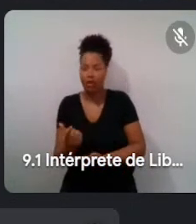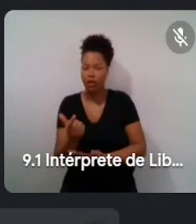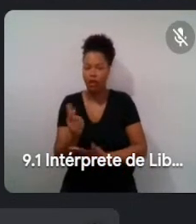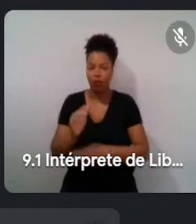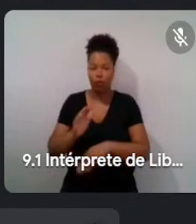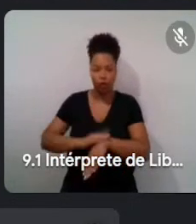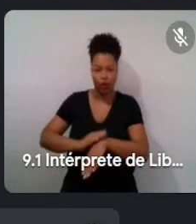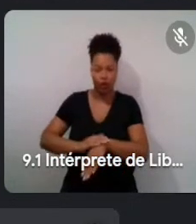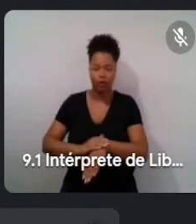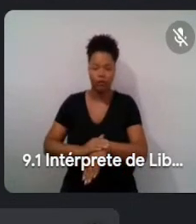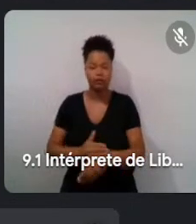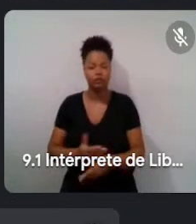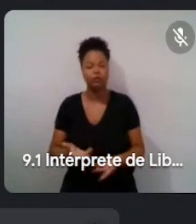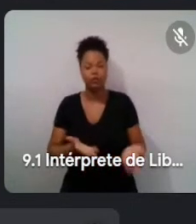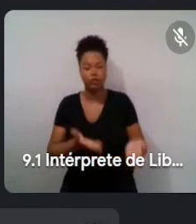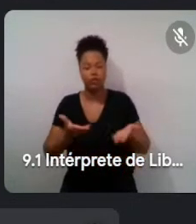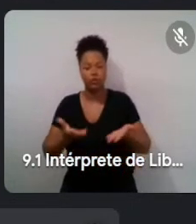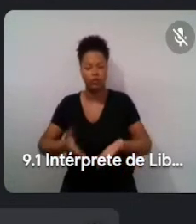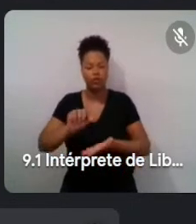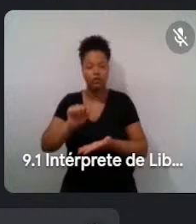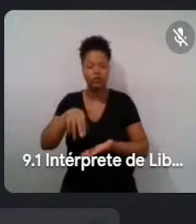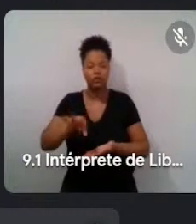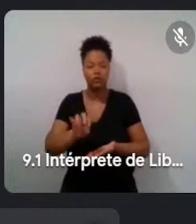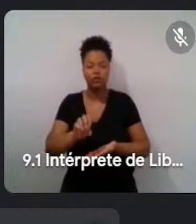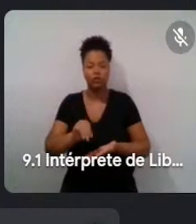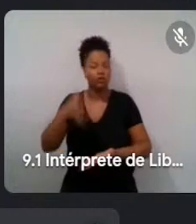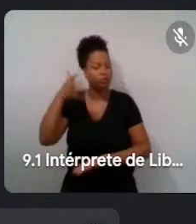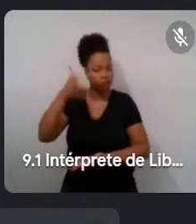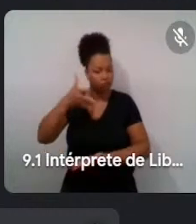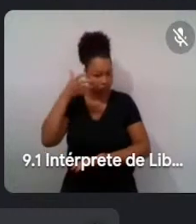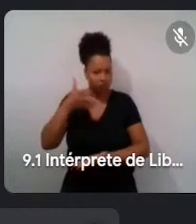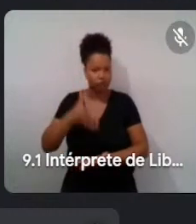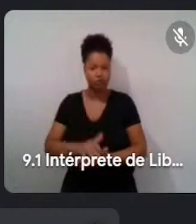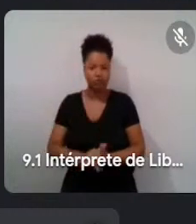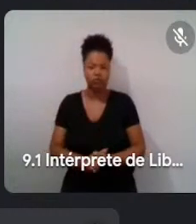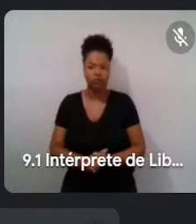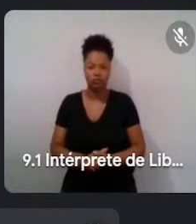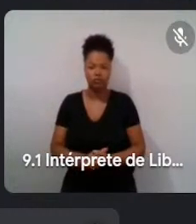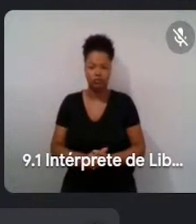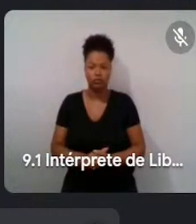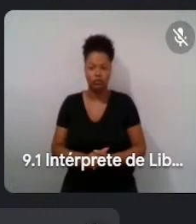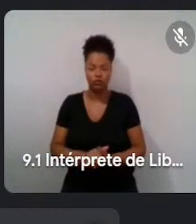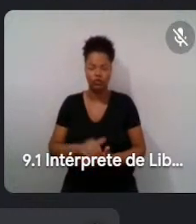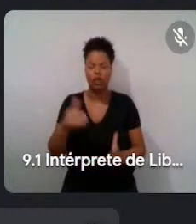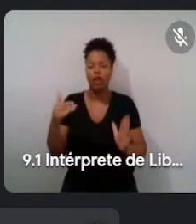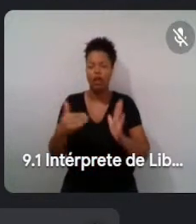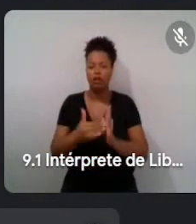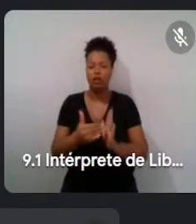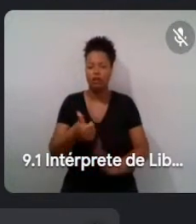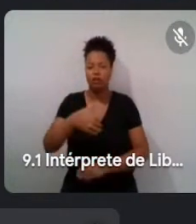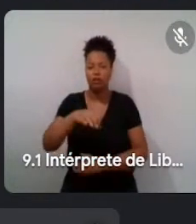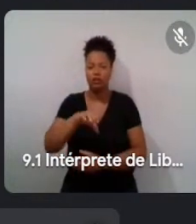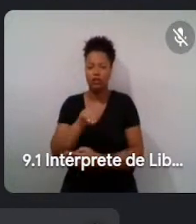primeiro lugar, eu convido o doutor Antônio Ianobit a fazer o uso da palavra, pelo prazo regimental, que são até 10 minutos.